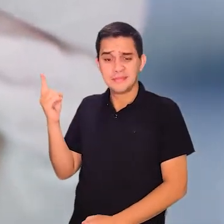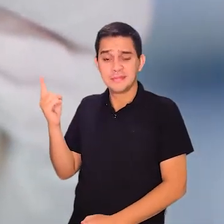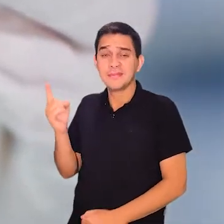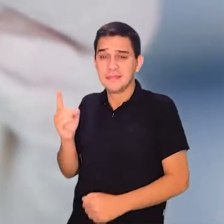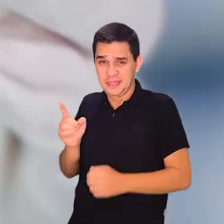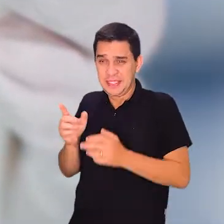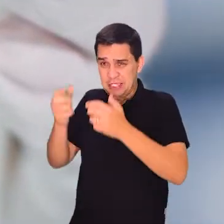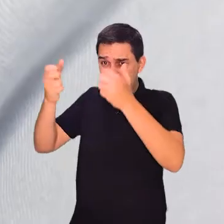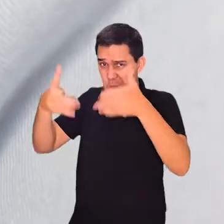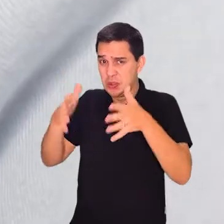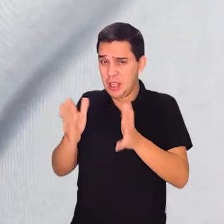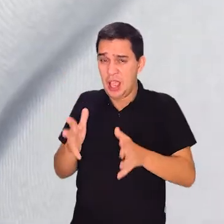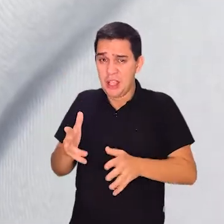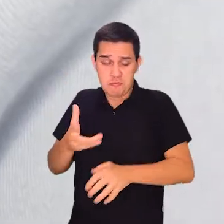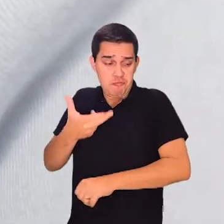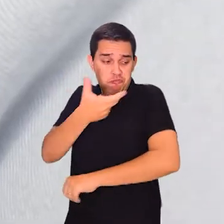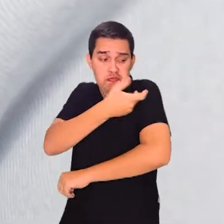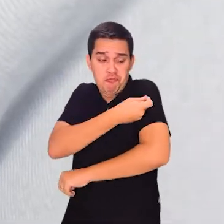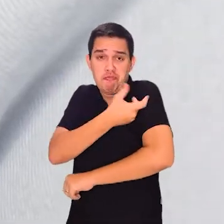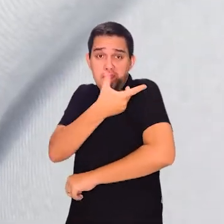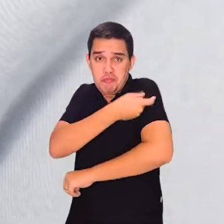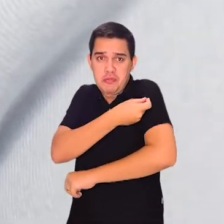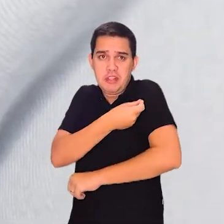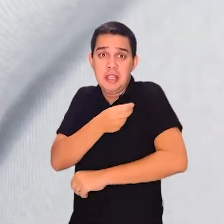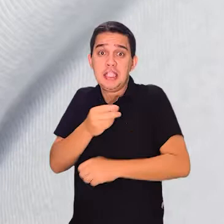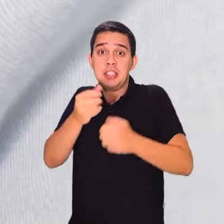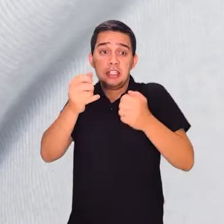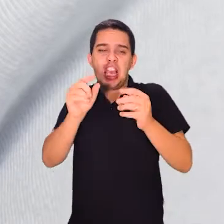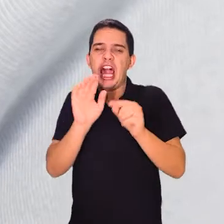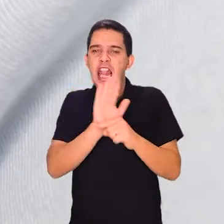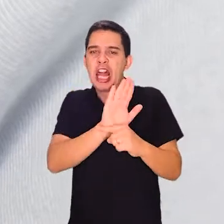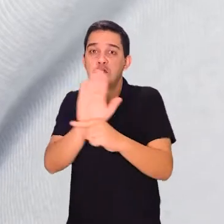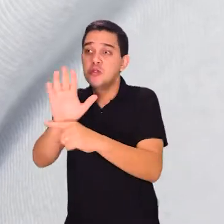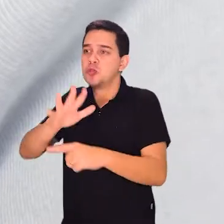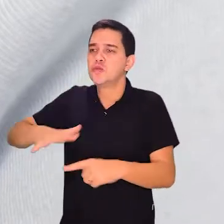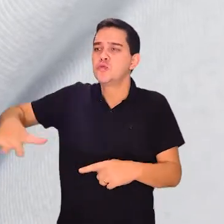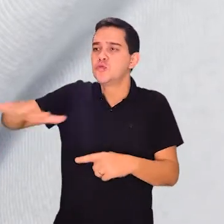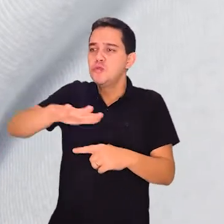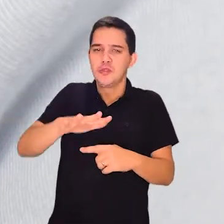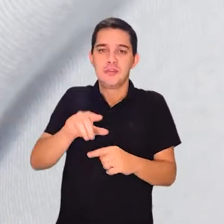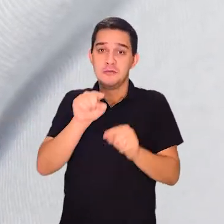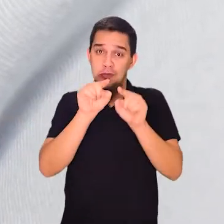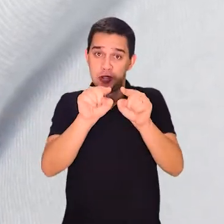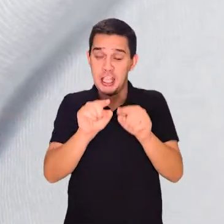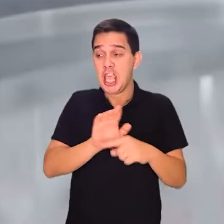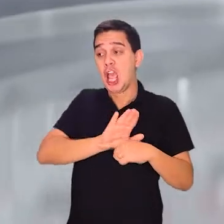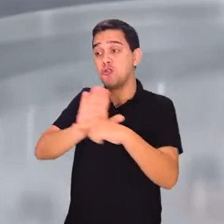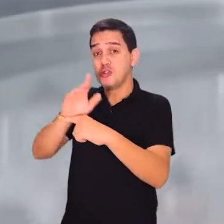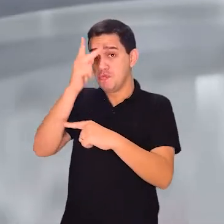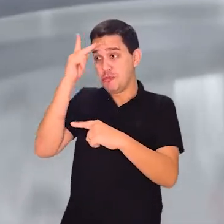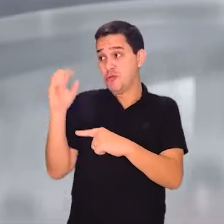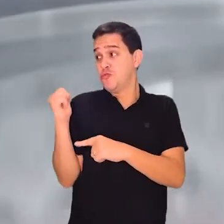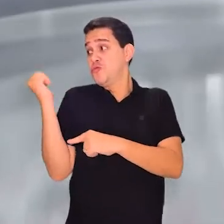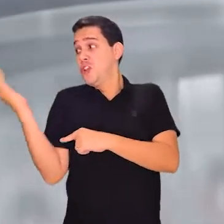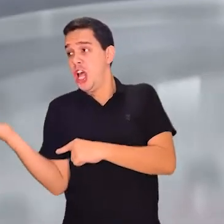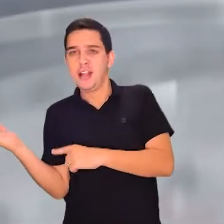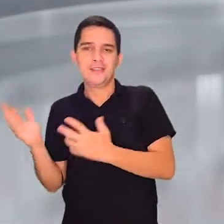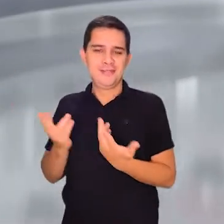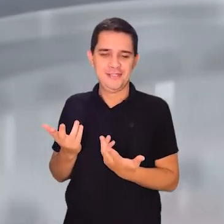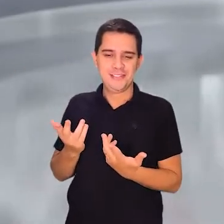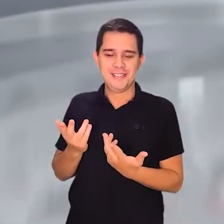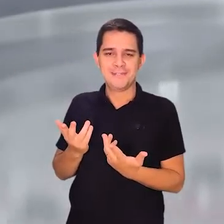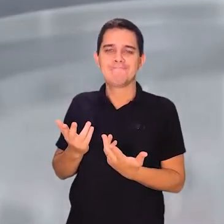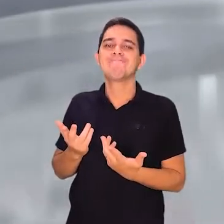protege quem está do seu lado. Mas um assunto sensível está à tona neste tempo de pandemia: a extinção do contrato